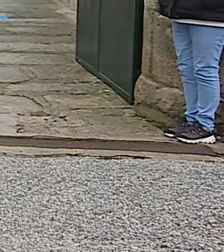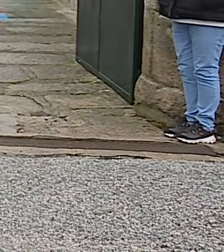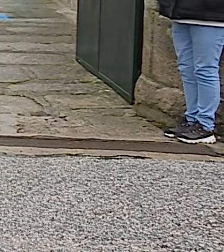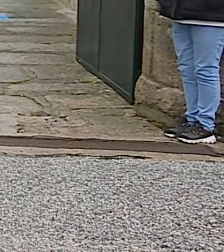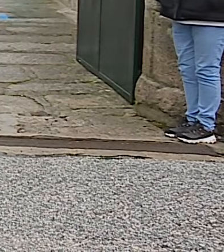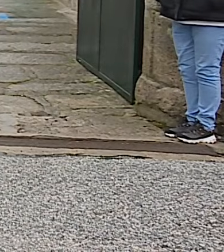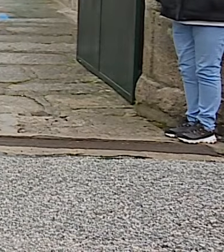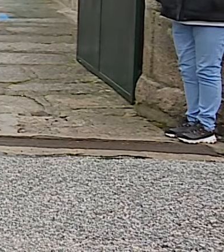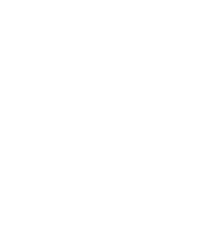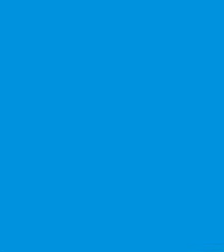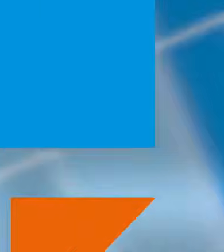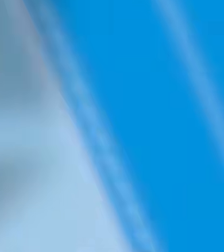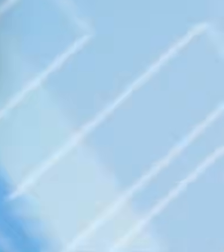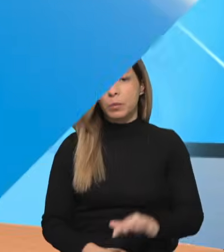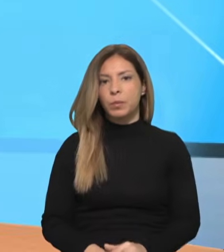estarão em destaque.